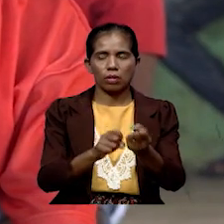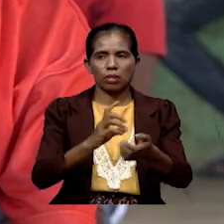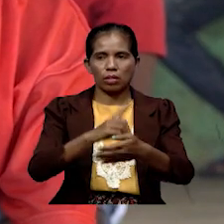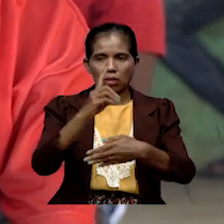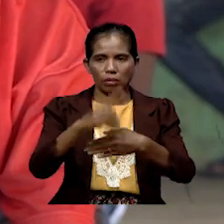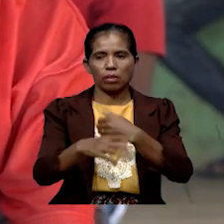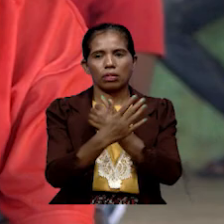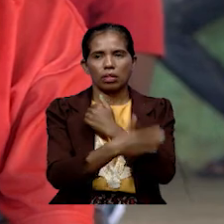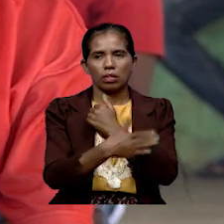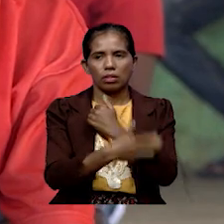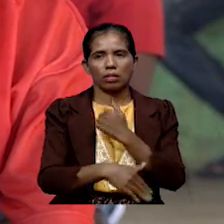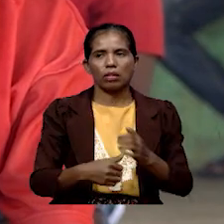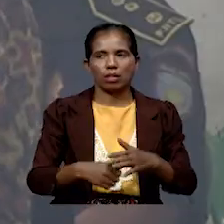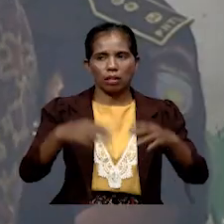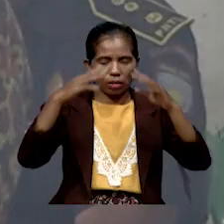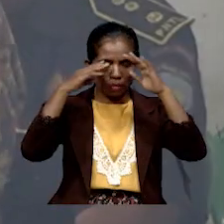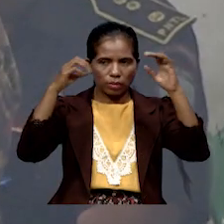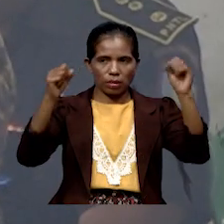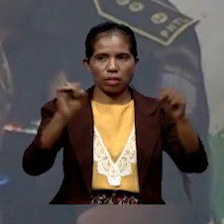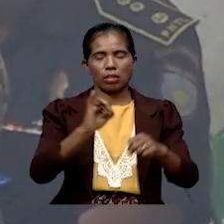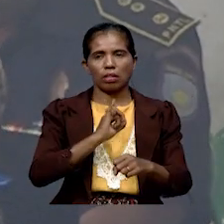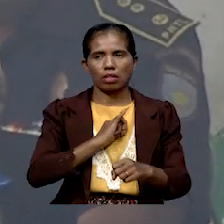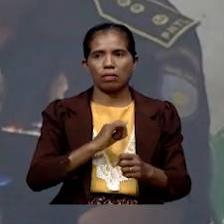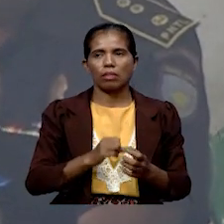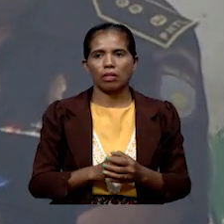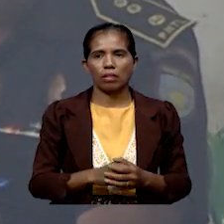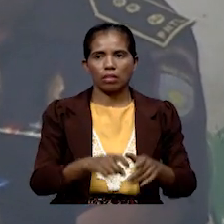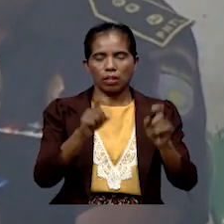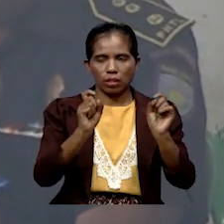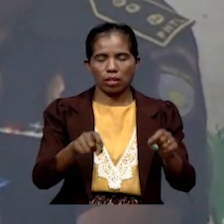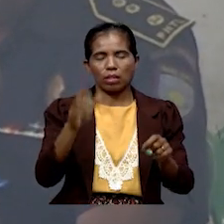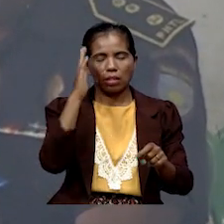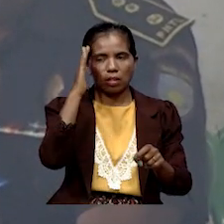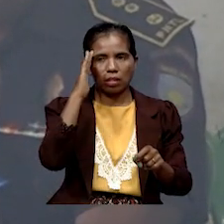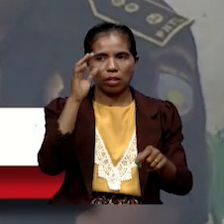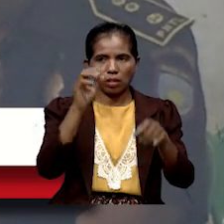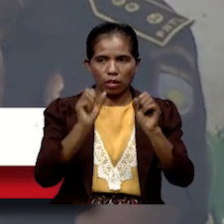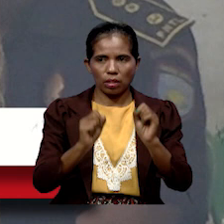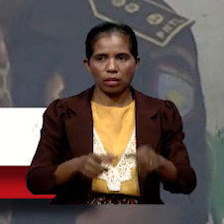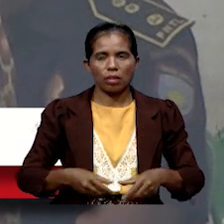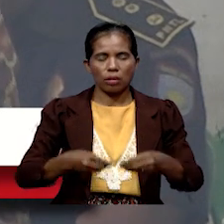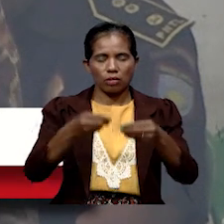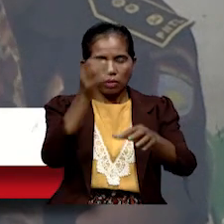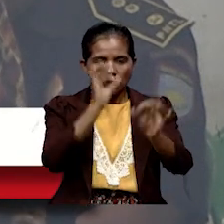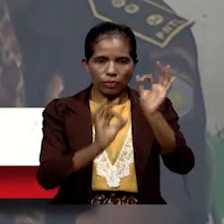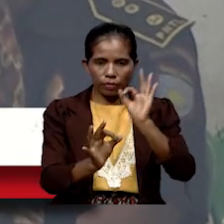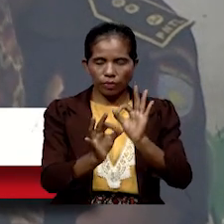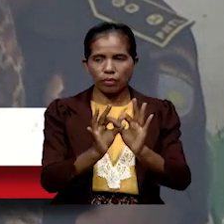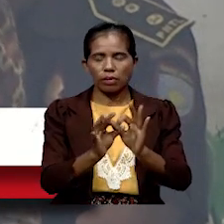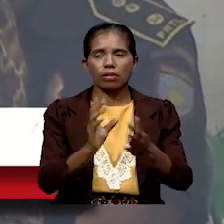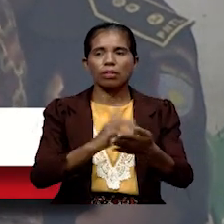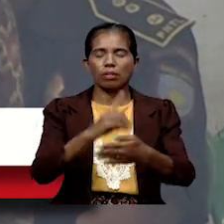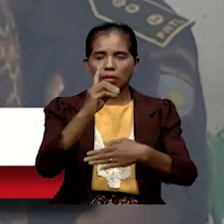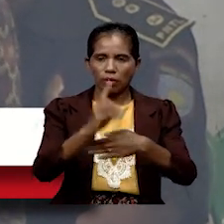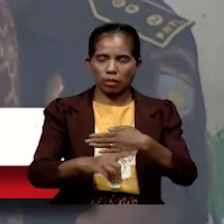nação. Presidente da República Idahau, mostem que Hanoi, para tu bela garante desenvolvimento